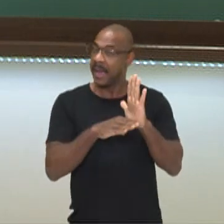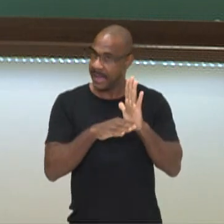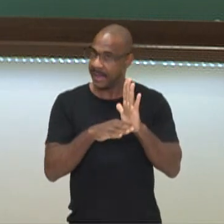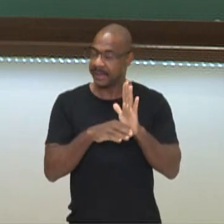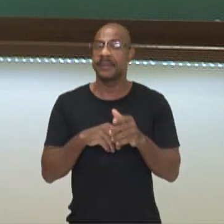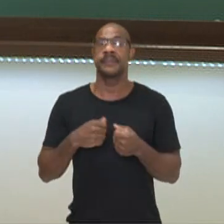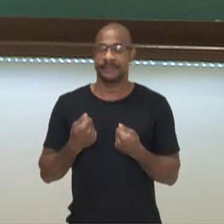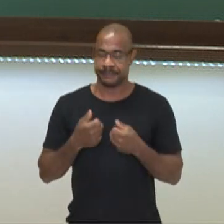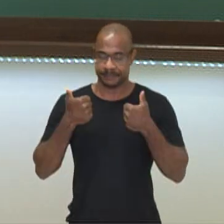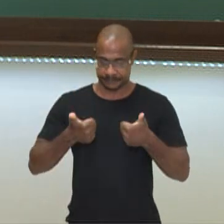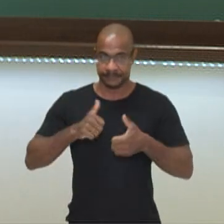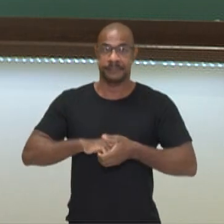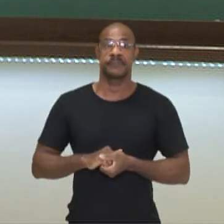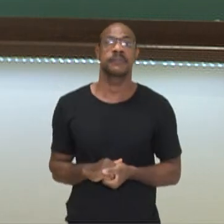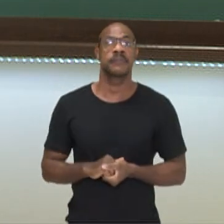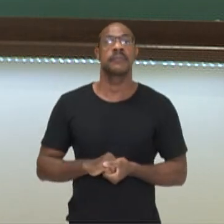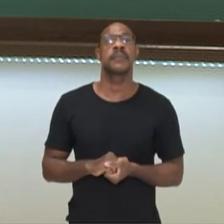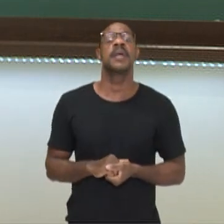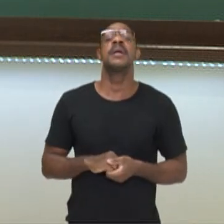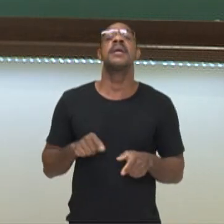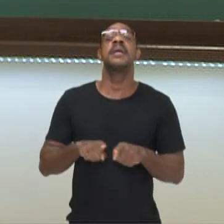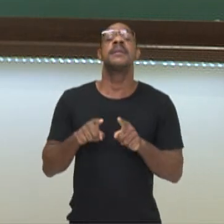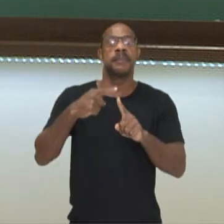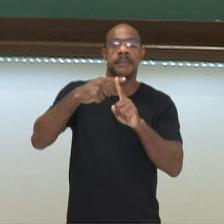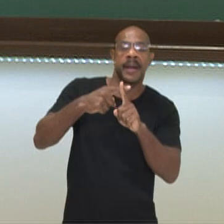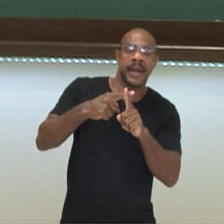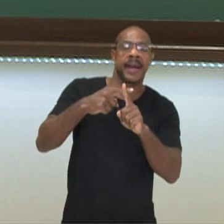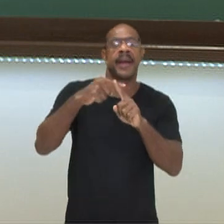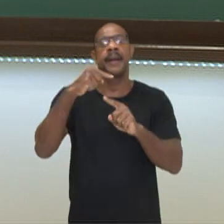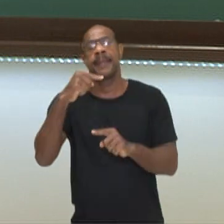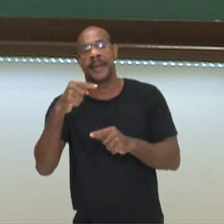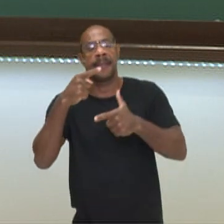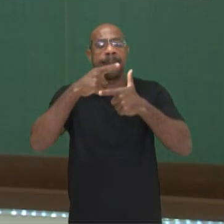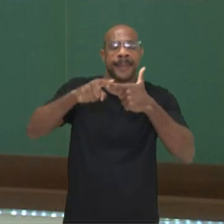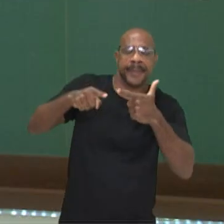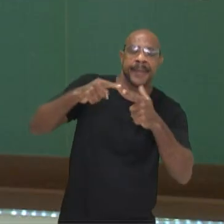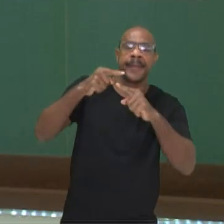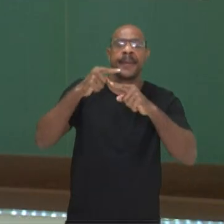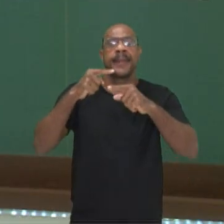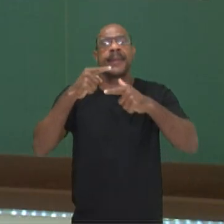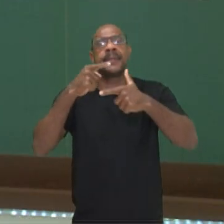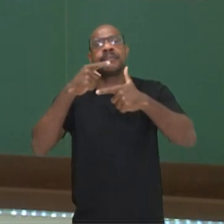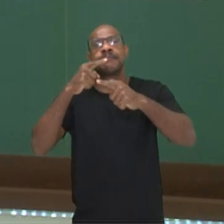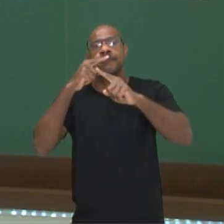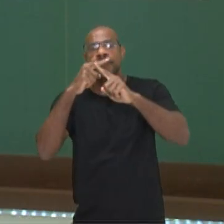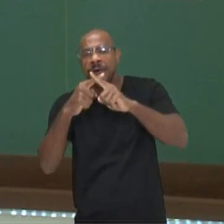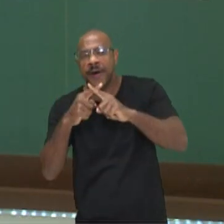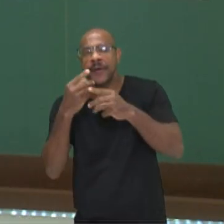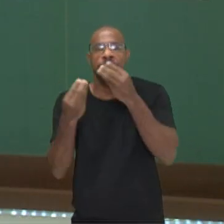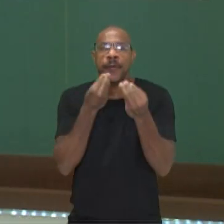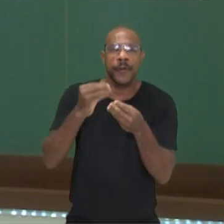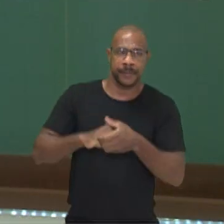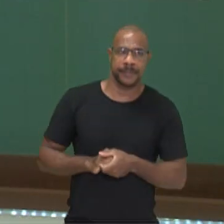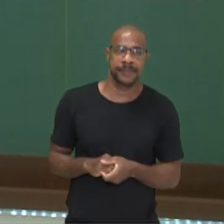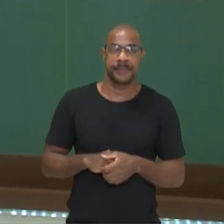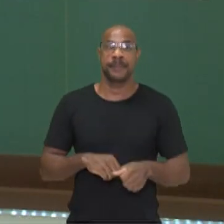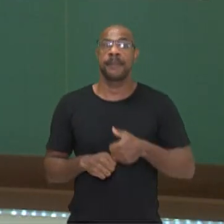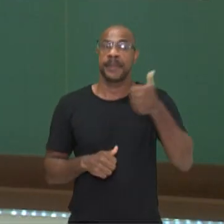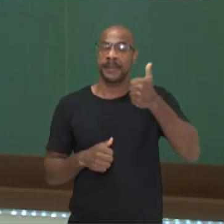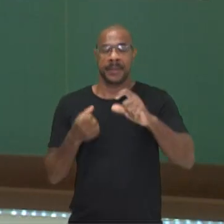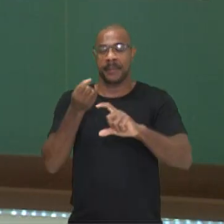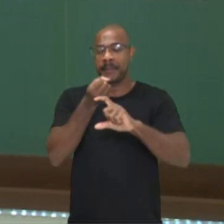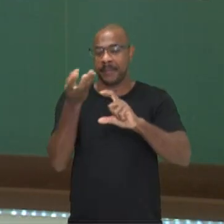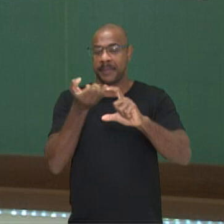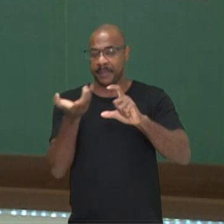associação a gente já definiu. E para as operações, né? Como é que eu vou seguir essa ordem das operações? Primeiro a